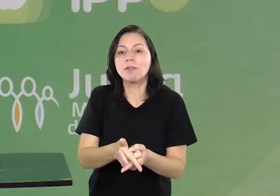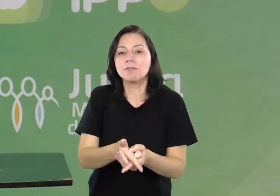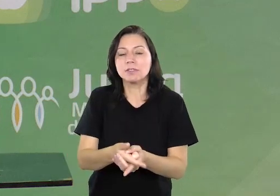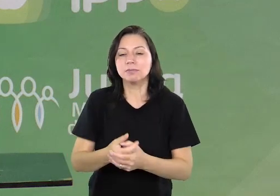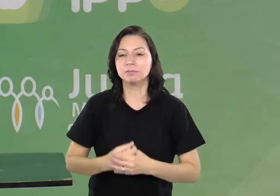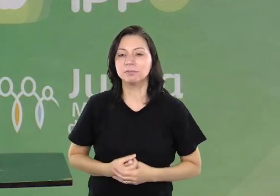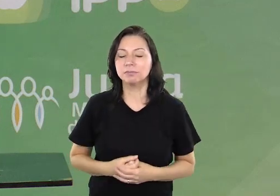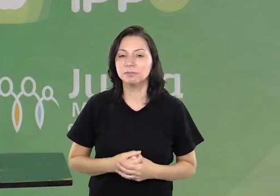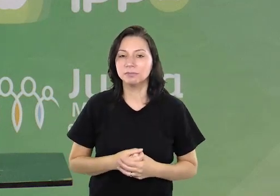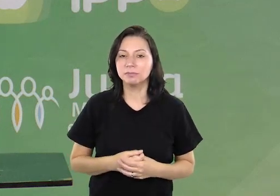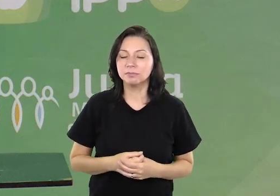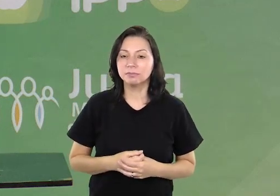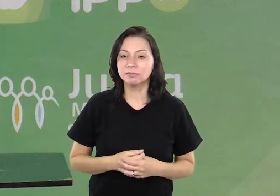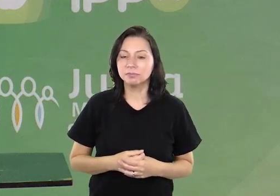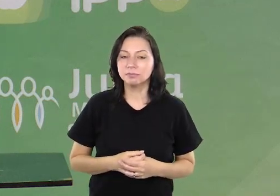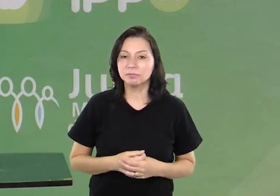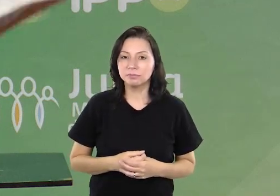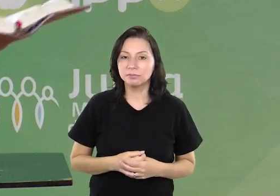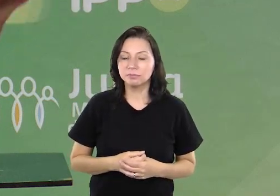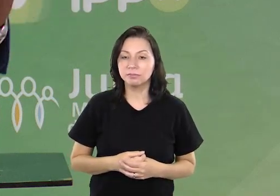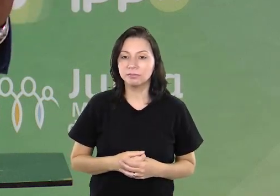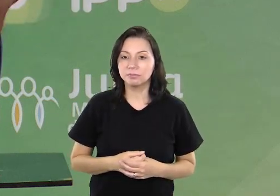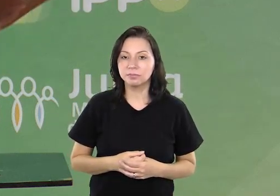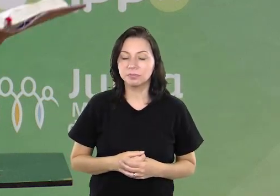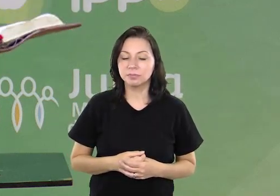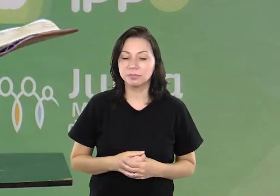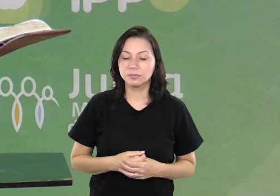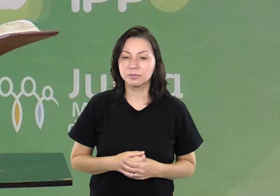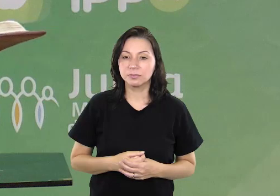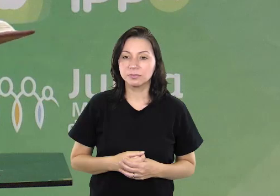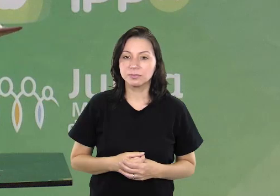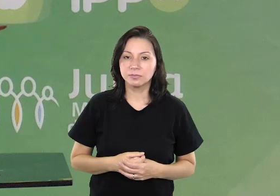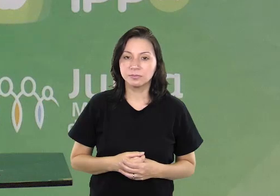quanto desejar os meus olhos eu não lhes neguei